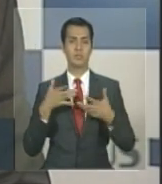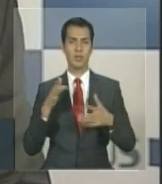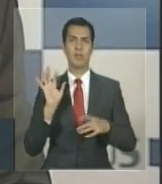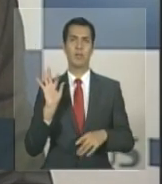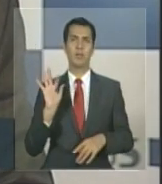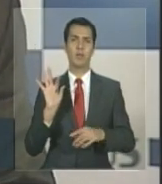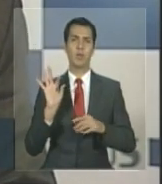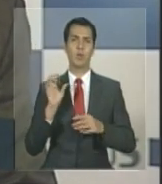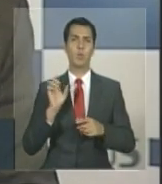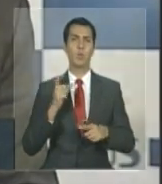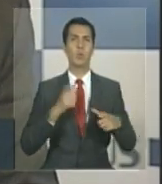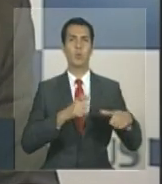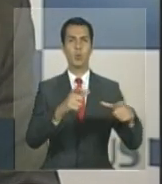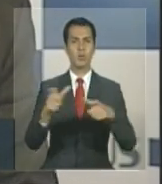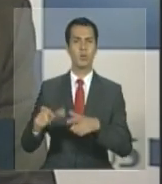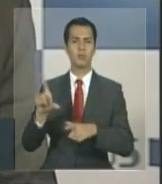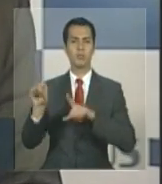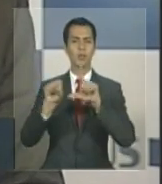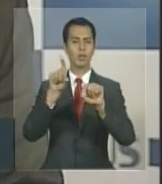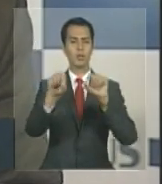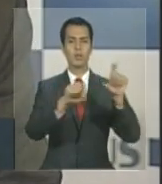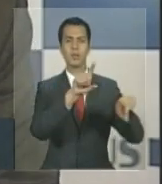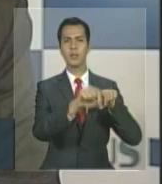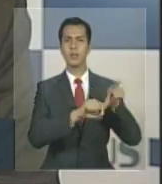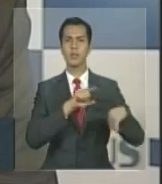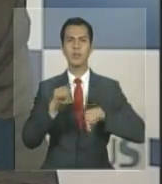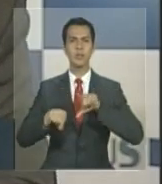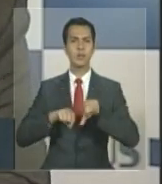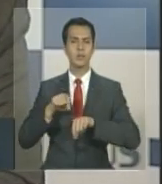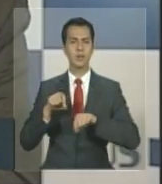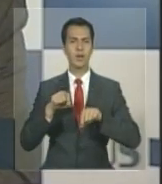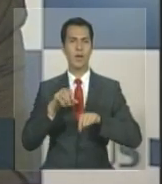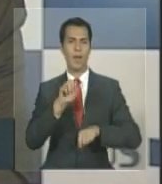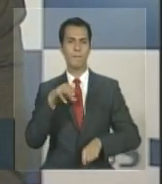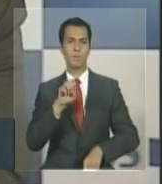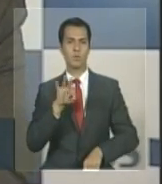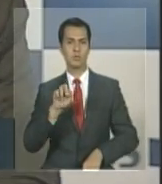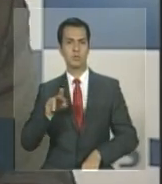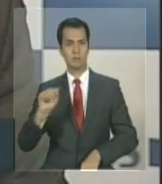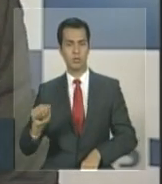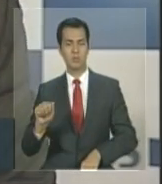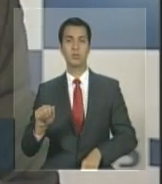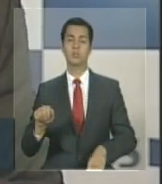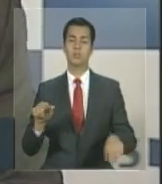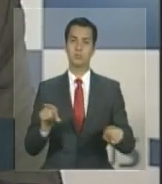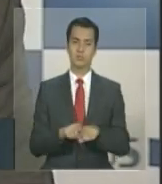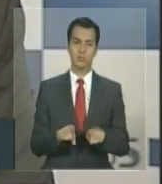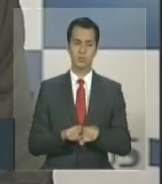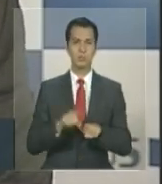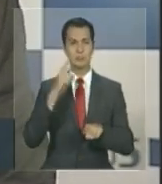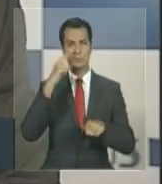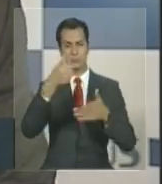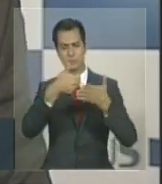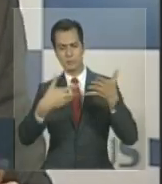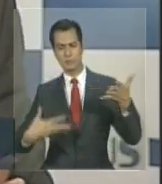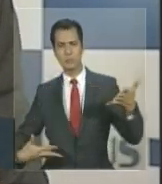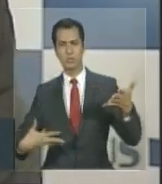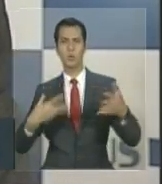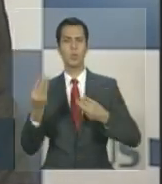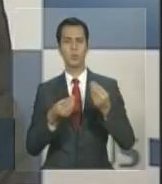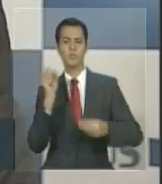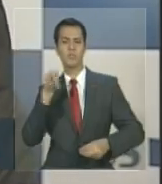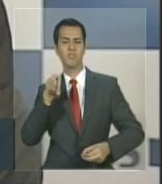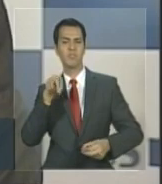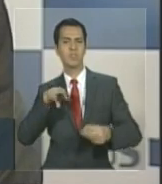de isolamento, e posterior, a gente fala detalhamento genético de qual é o tipo, tipificação genética de